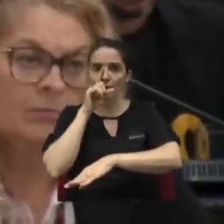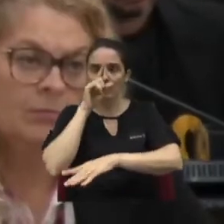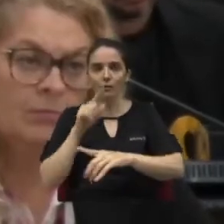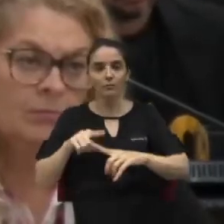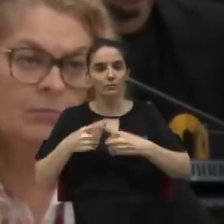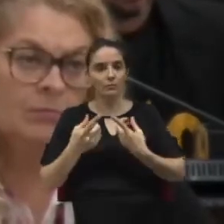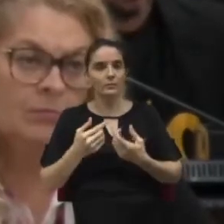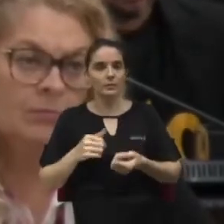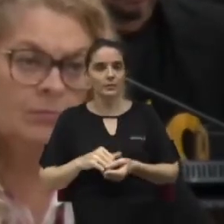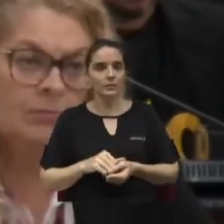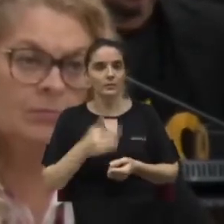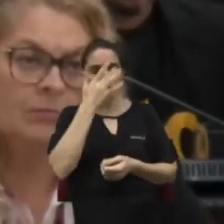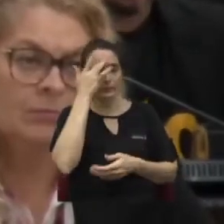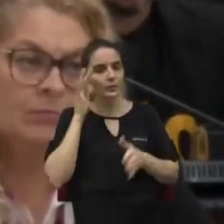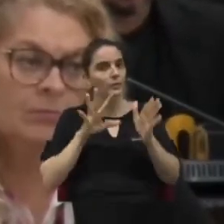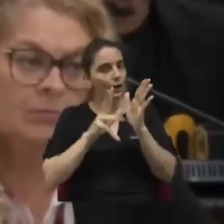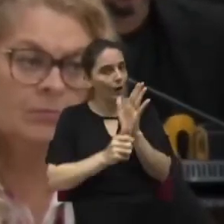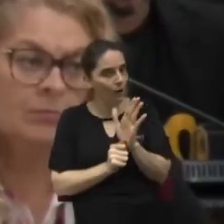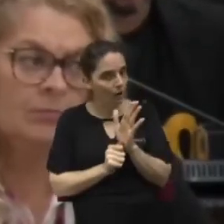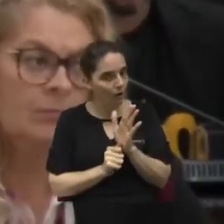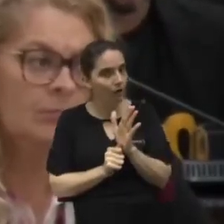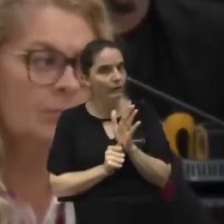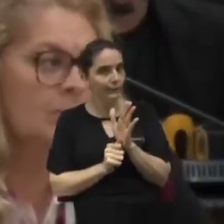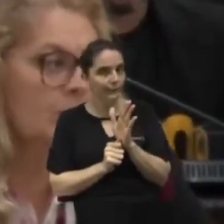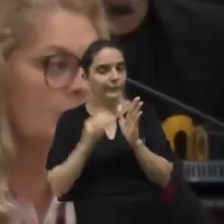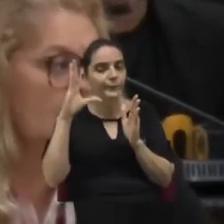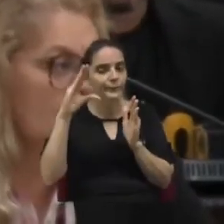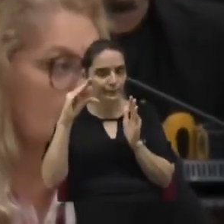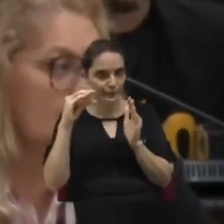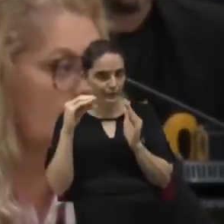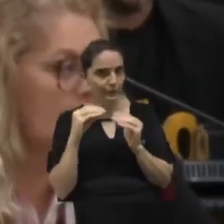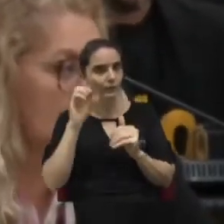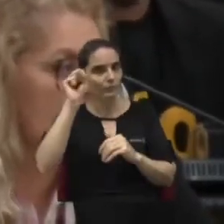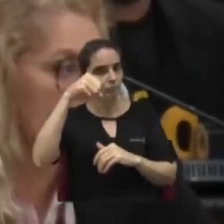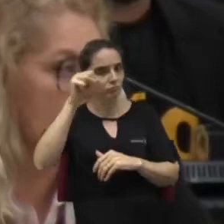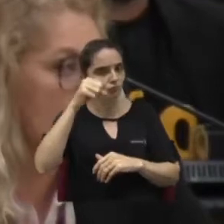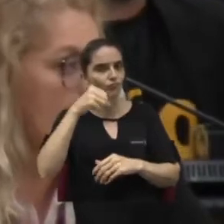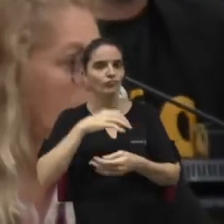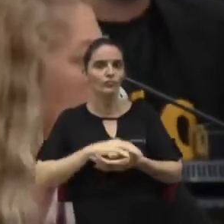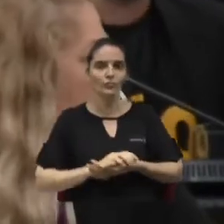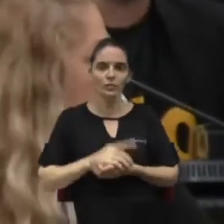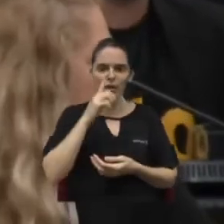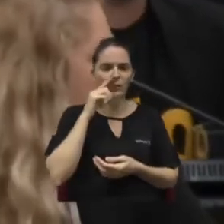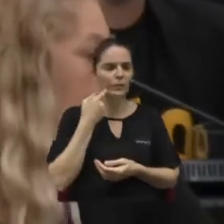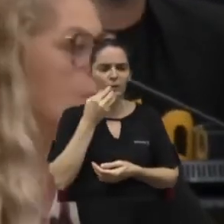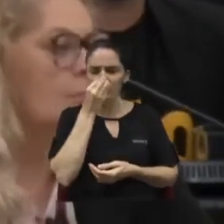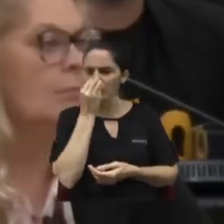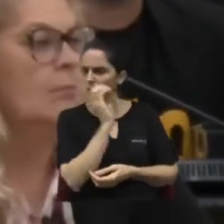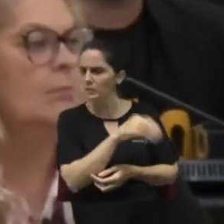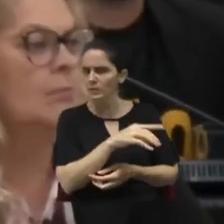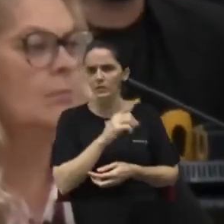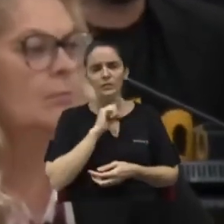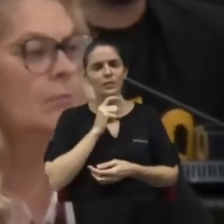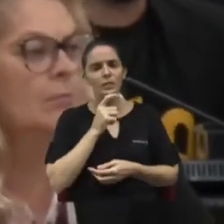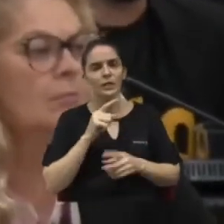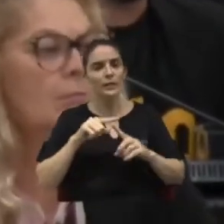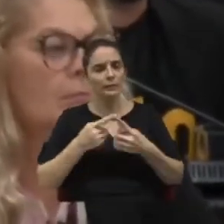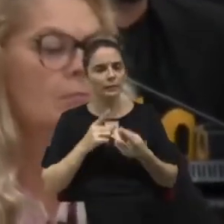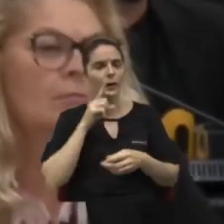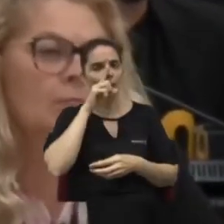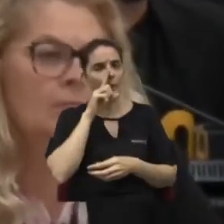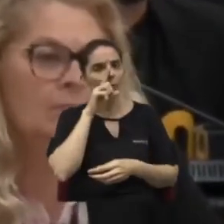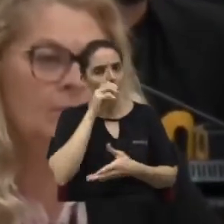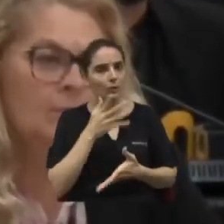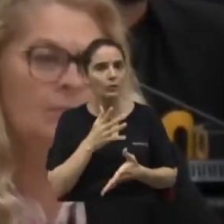mas bandido gosta de escuro. É onde está escuro, ali está o bandido, ali está a pessoa que quer agredir a outra.